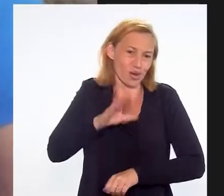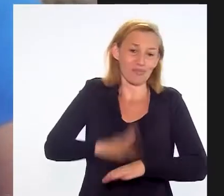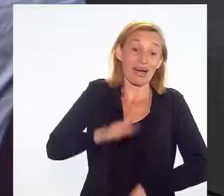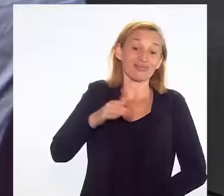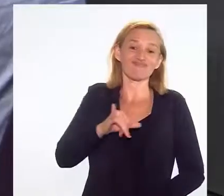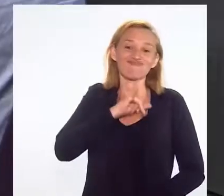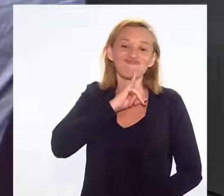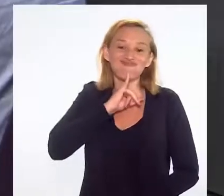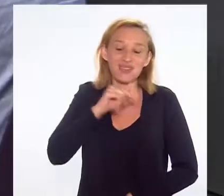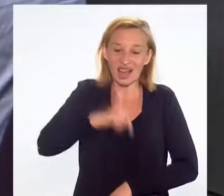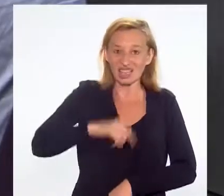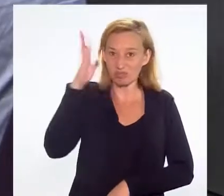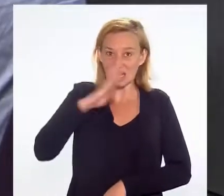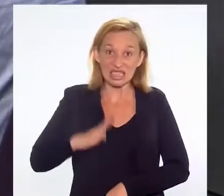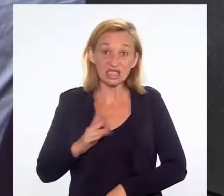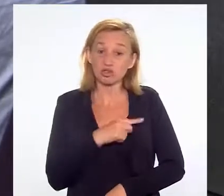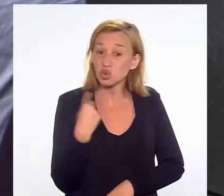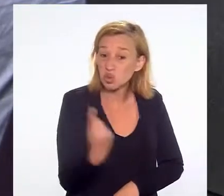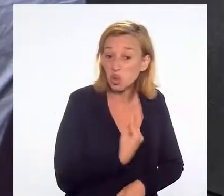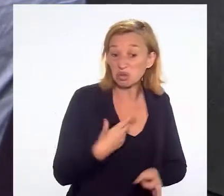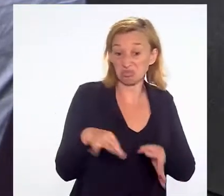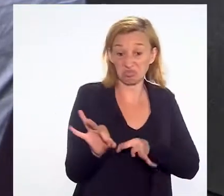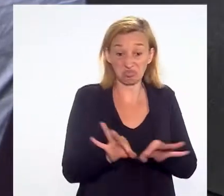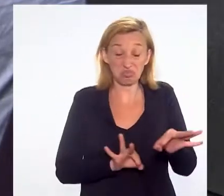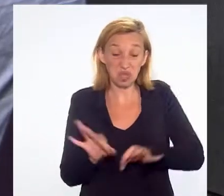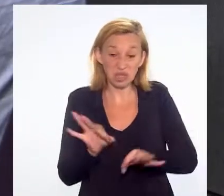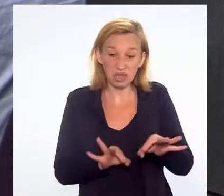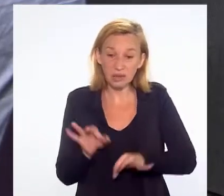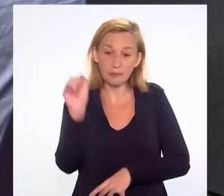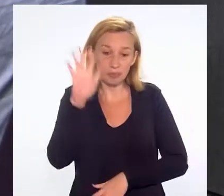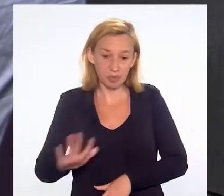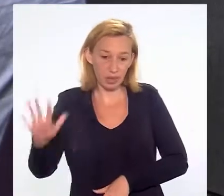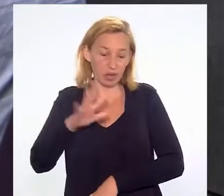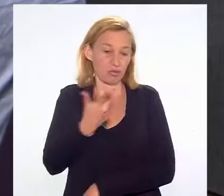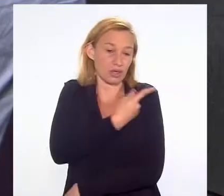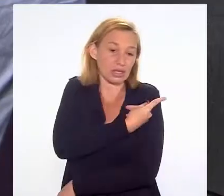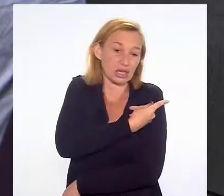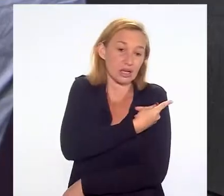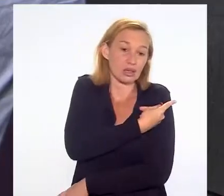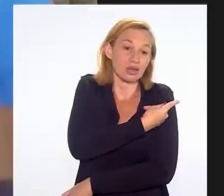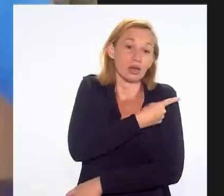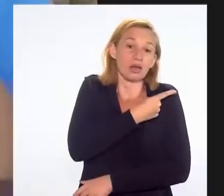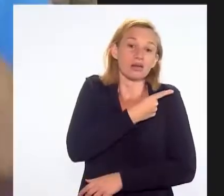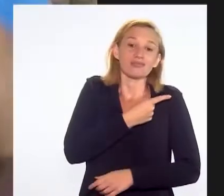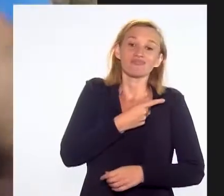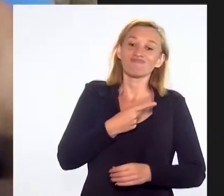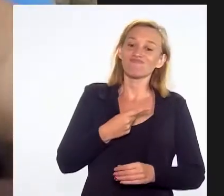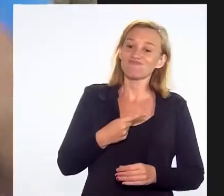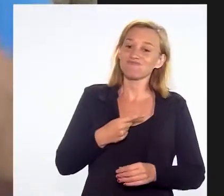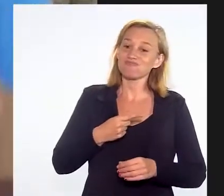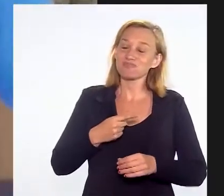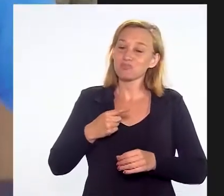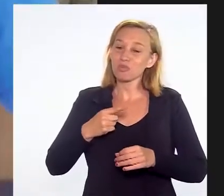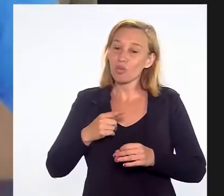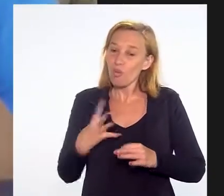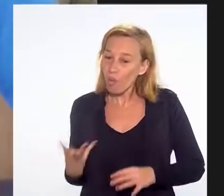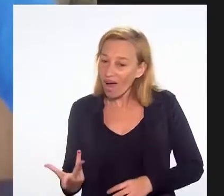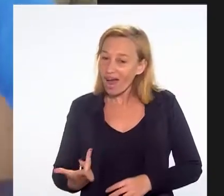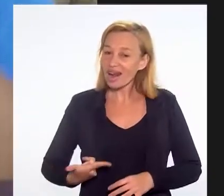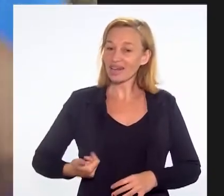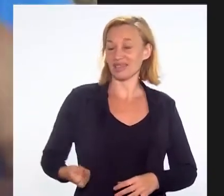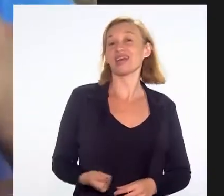repita. Infelizmente, aqui no Brasil, nós não estamos com o Plano Nacional de Vacinação